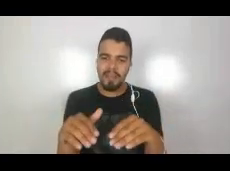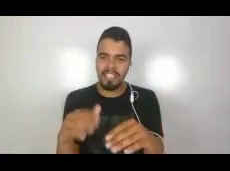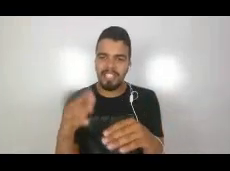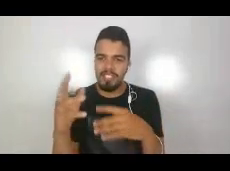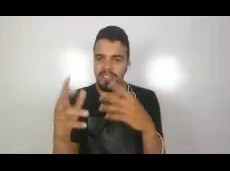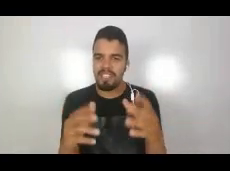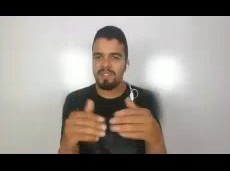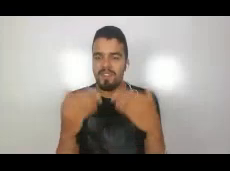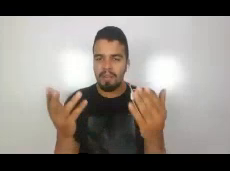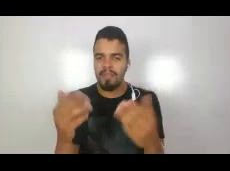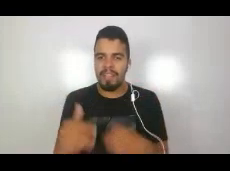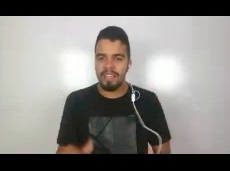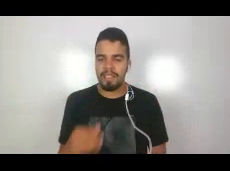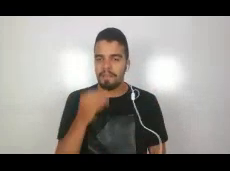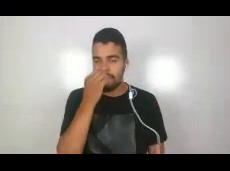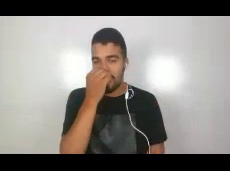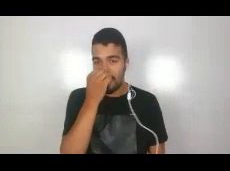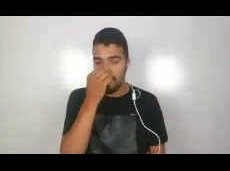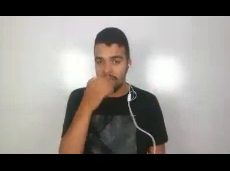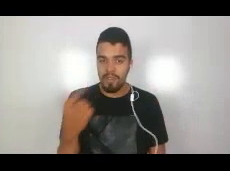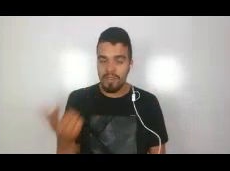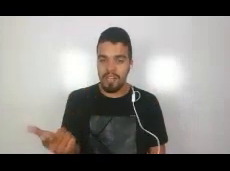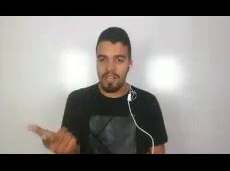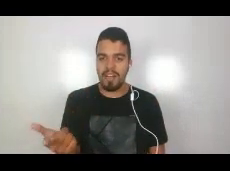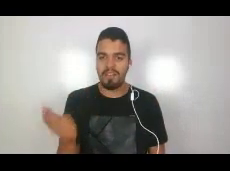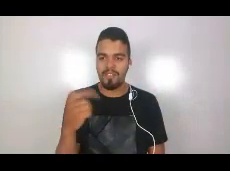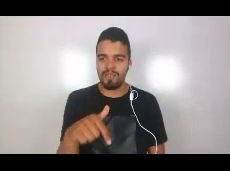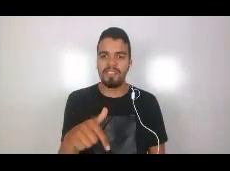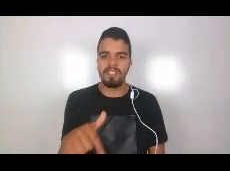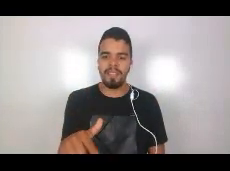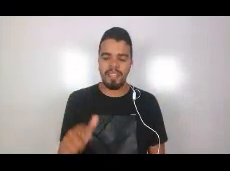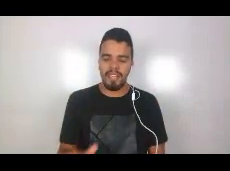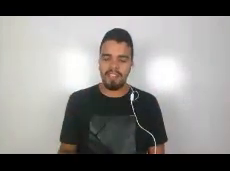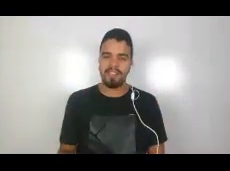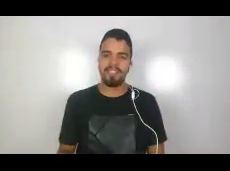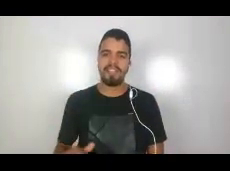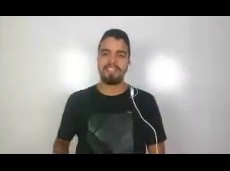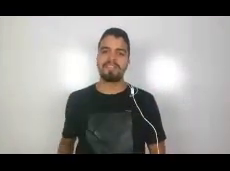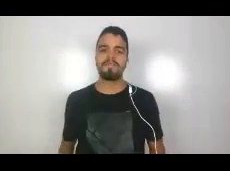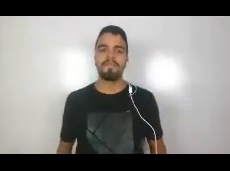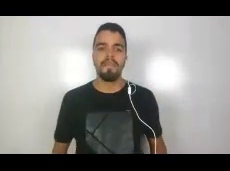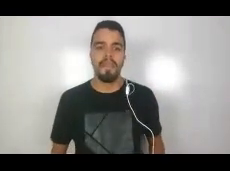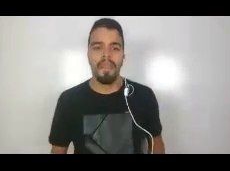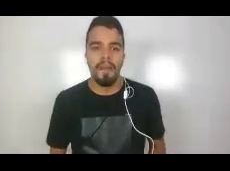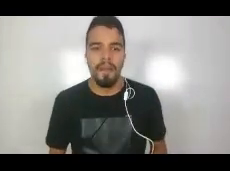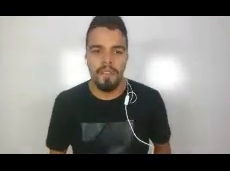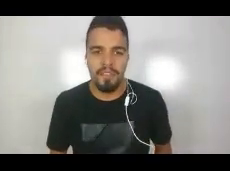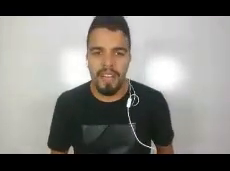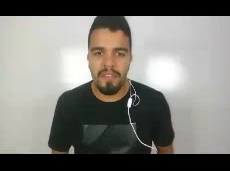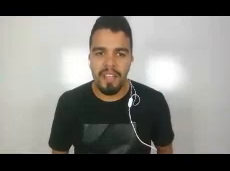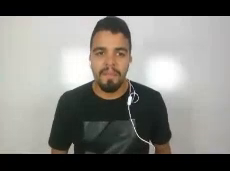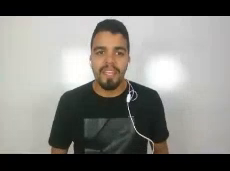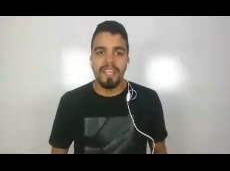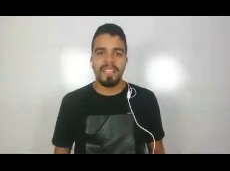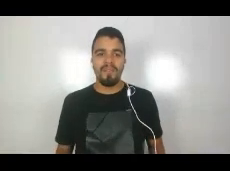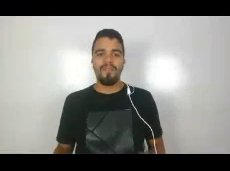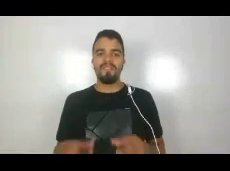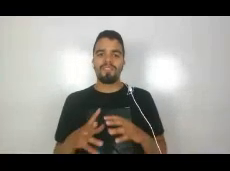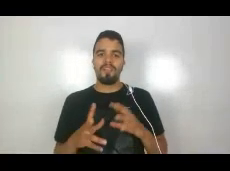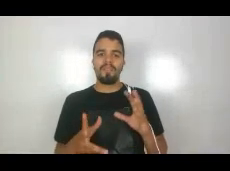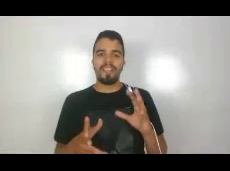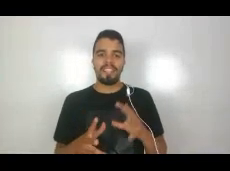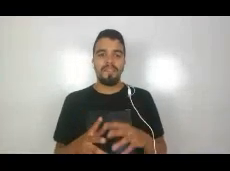e também adicionar esse vocabulário aqui ao nosso conhecimento, né? Na língua de sinais. Pois maravilha.